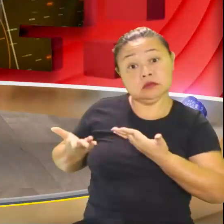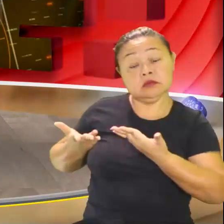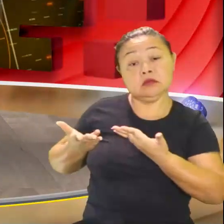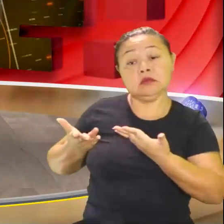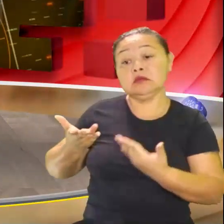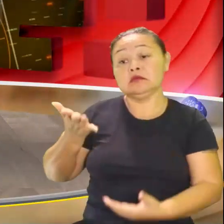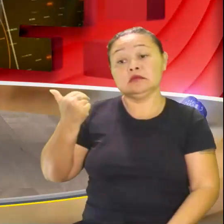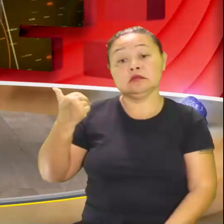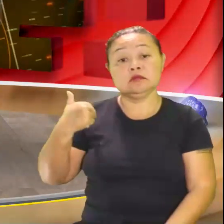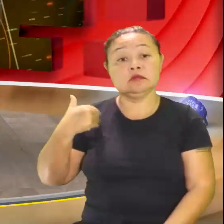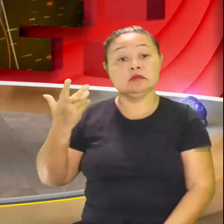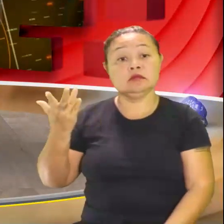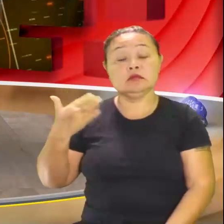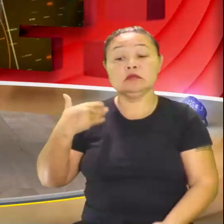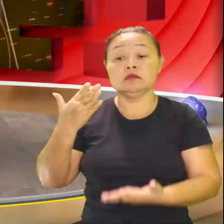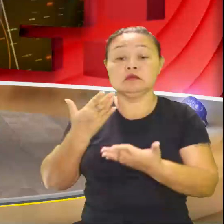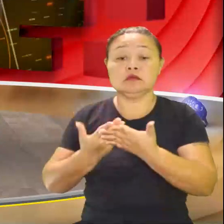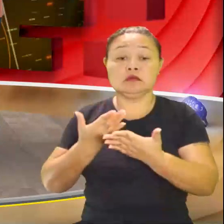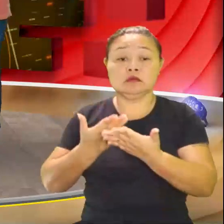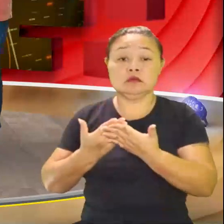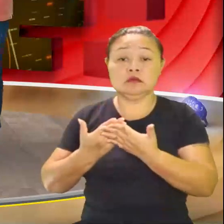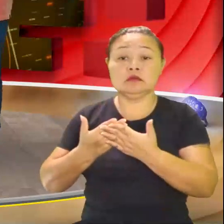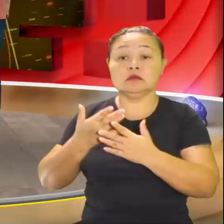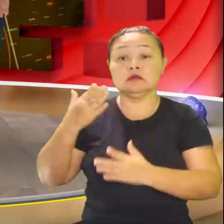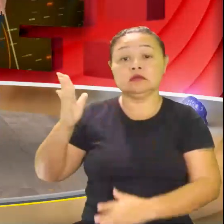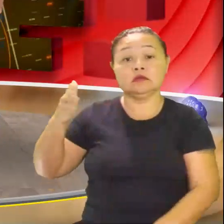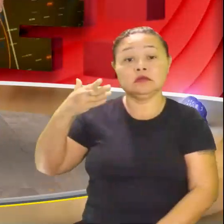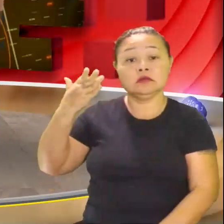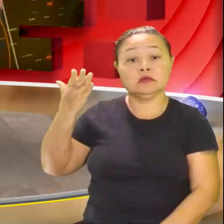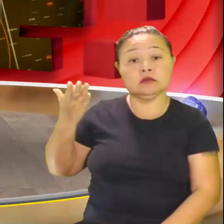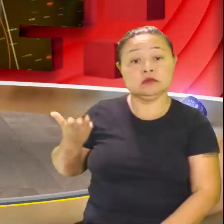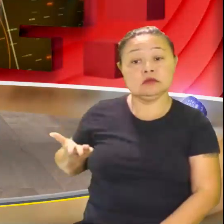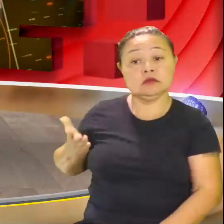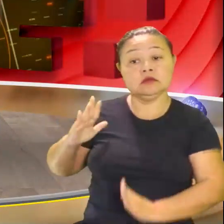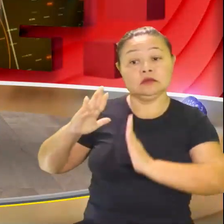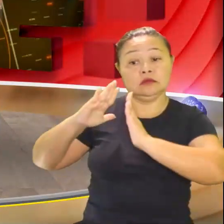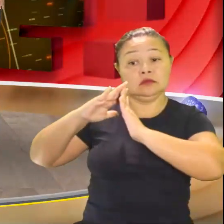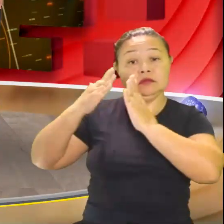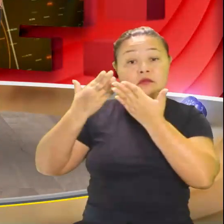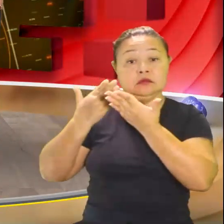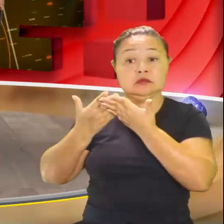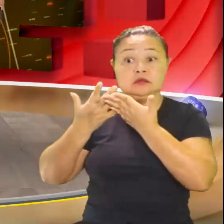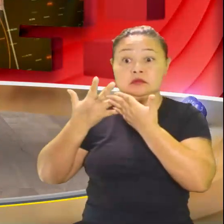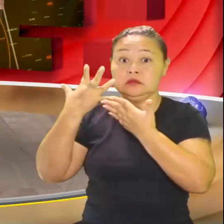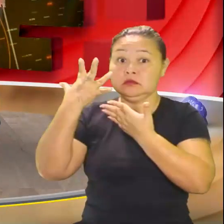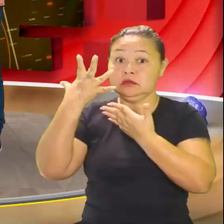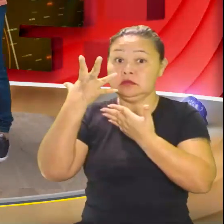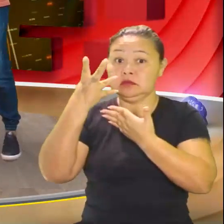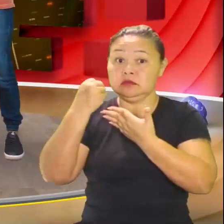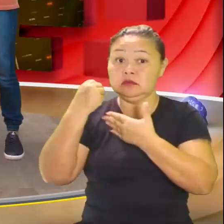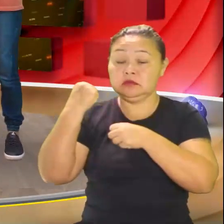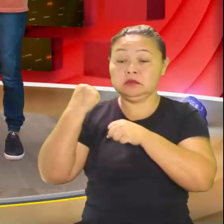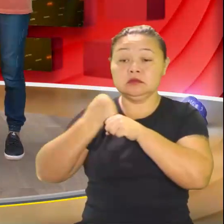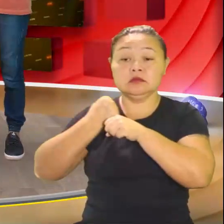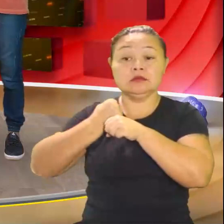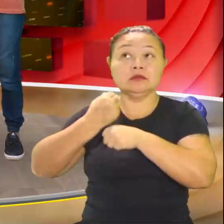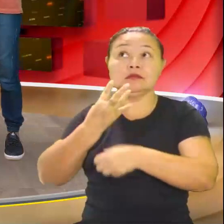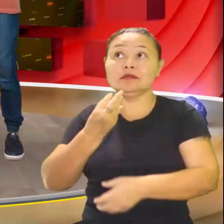do dia? Vamos! A aula de hoje é oferecida para essa escola bonita aqui, que já diz aqui, ó,